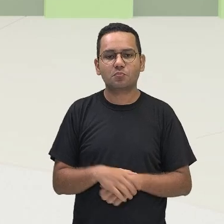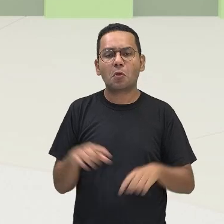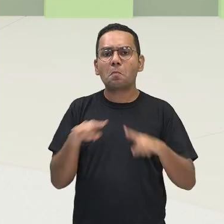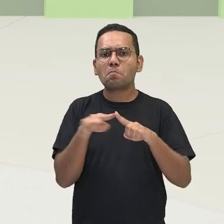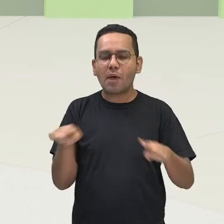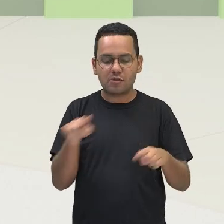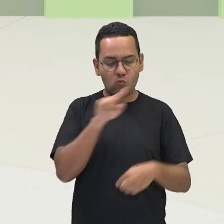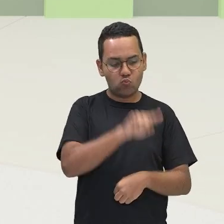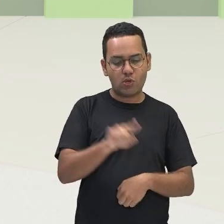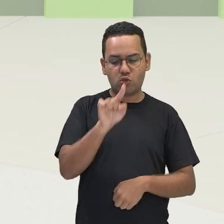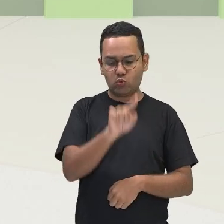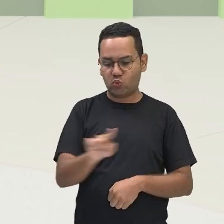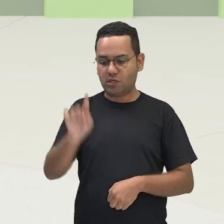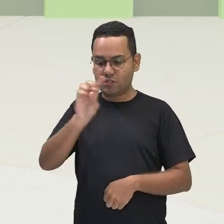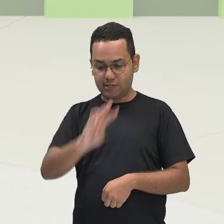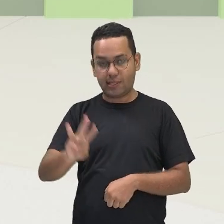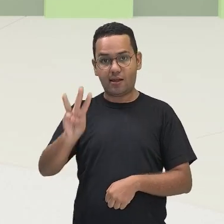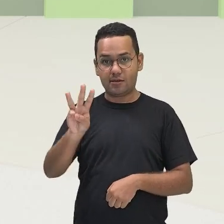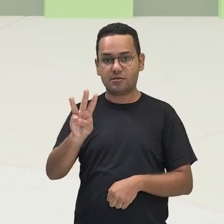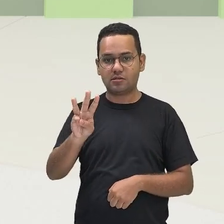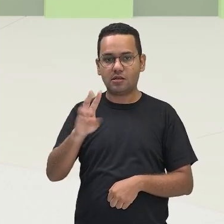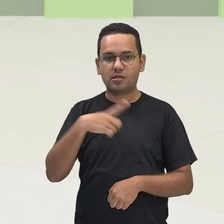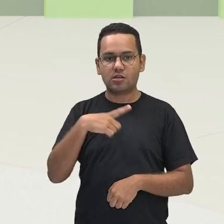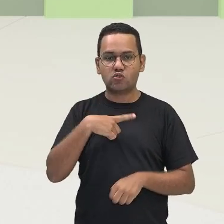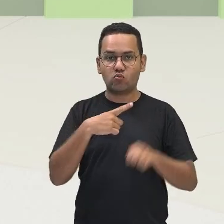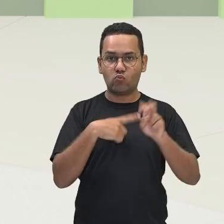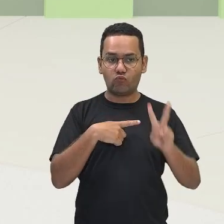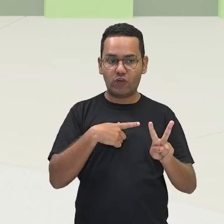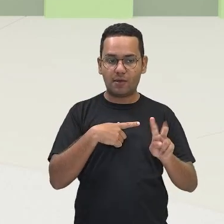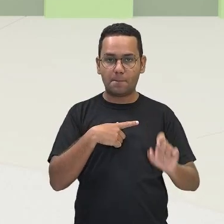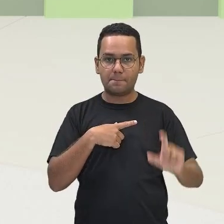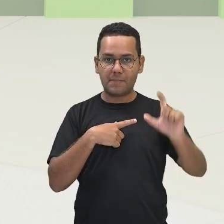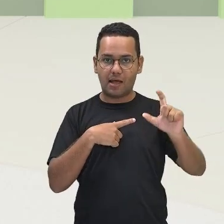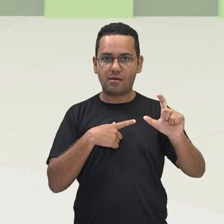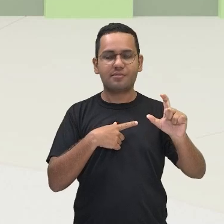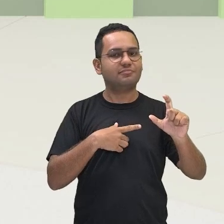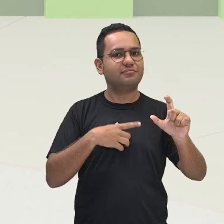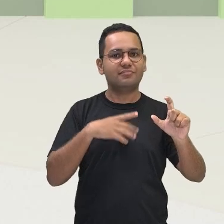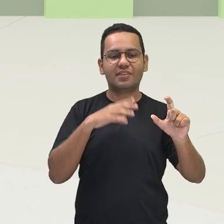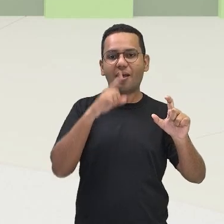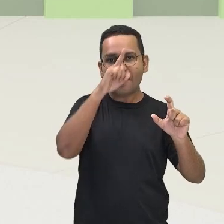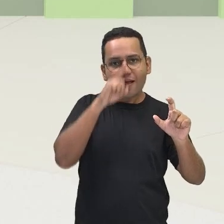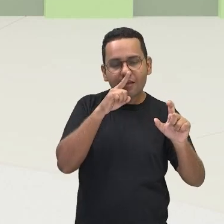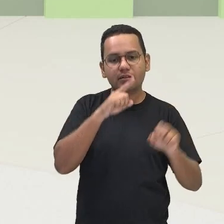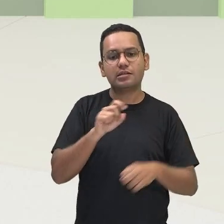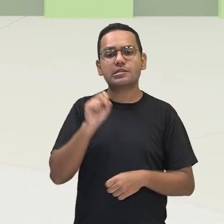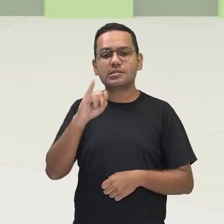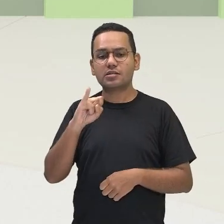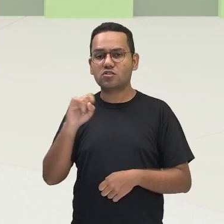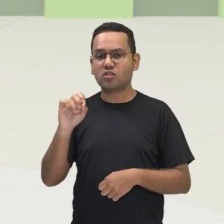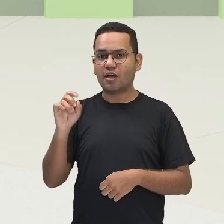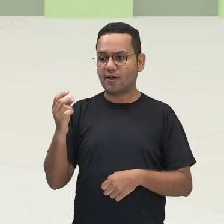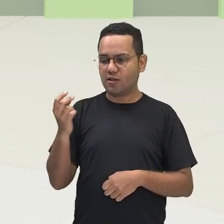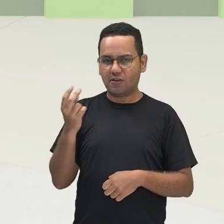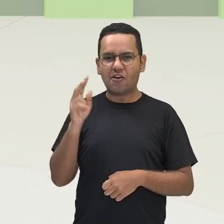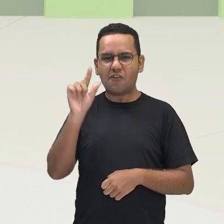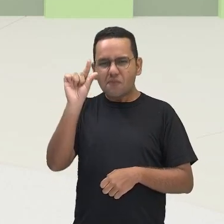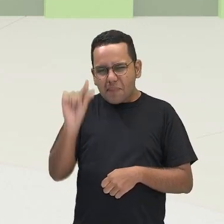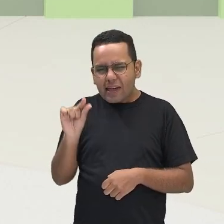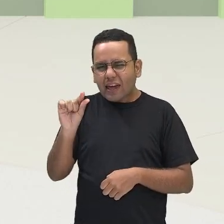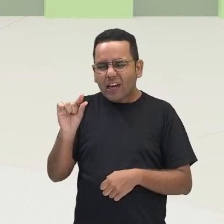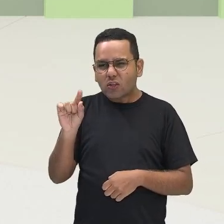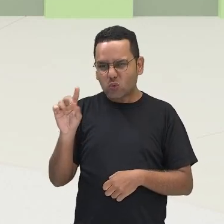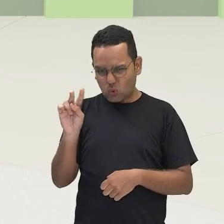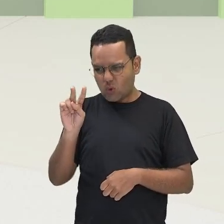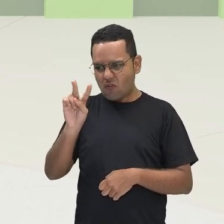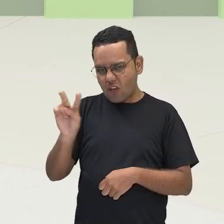que carregavam um Vzão pelo menos, eram amarelas. E aquelas que receberam o Vzinho, que são alelos